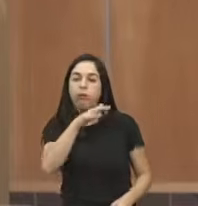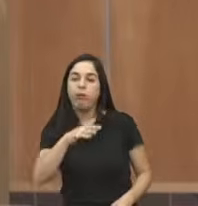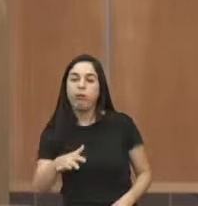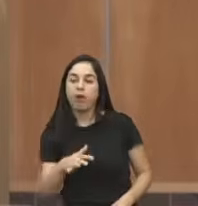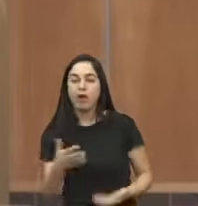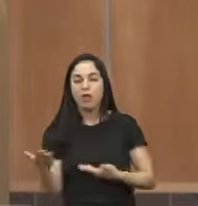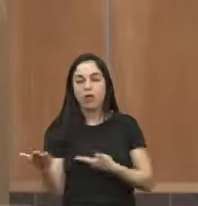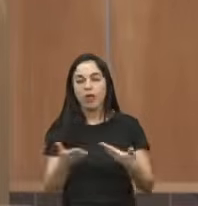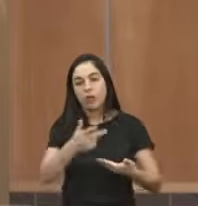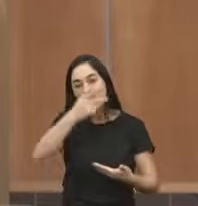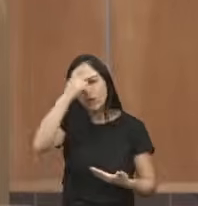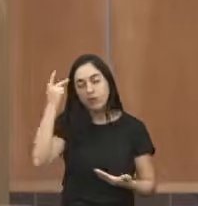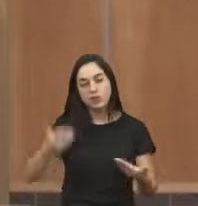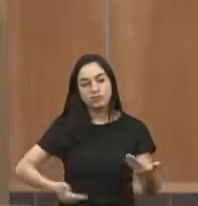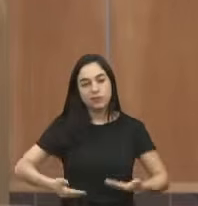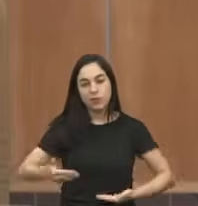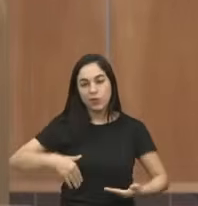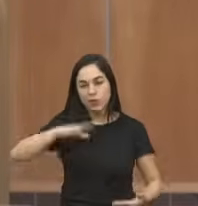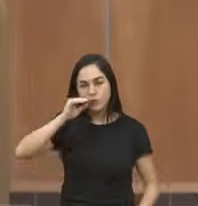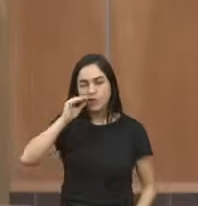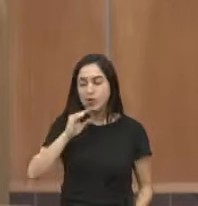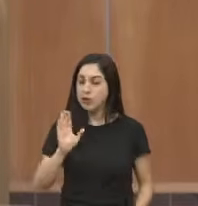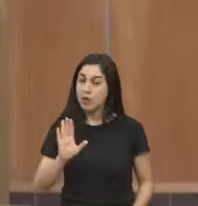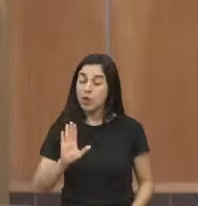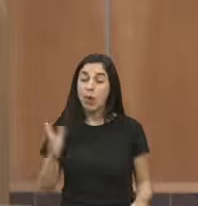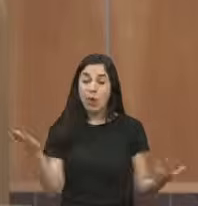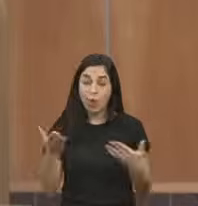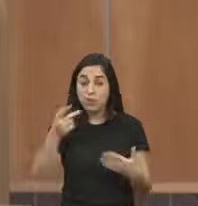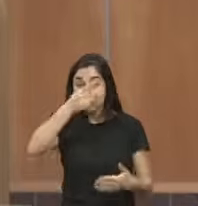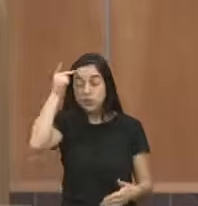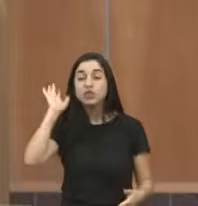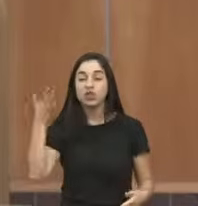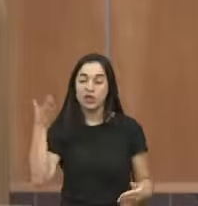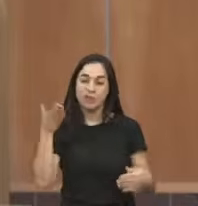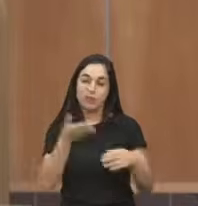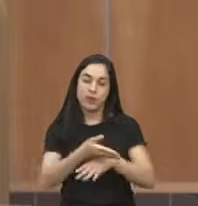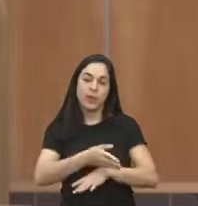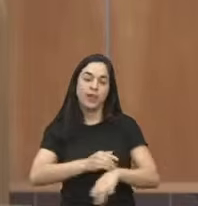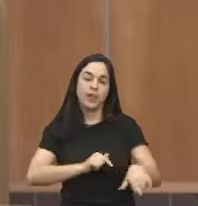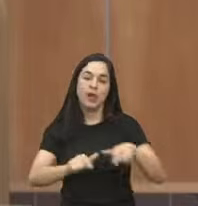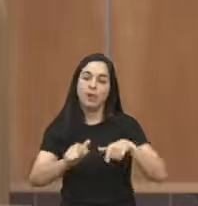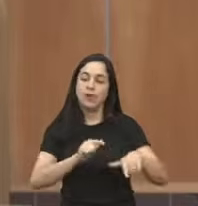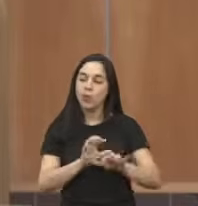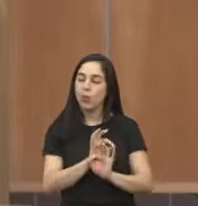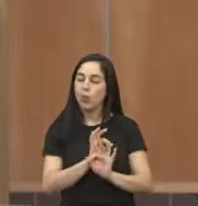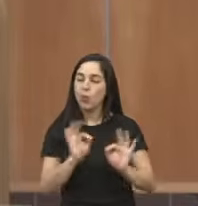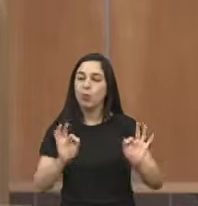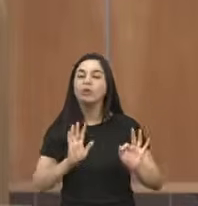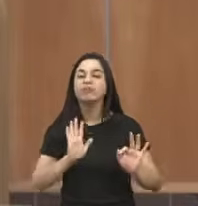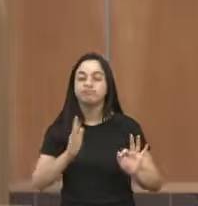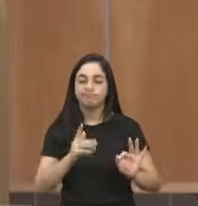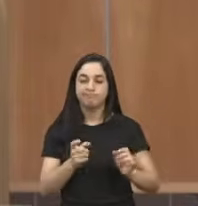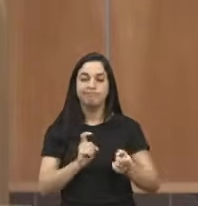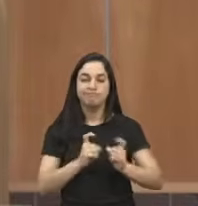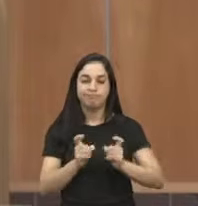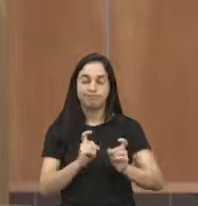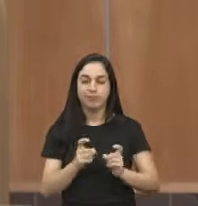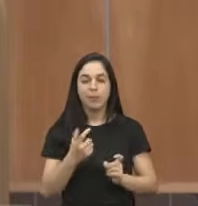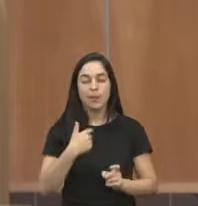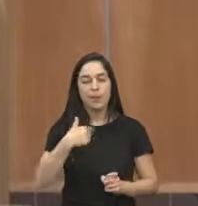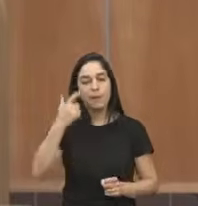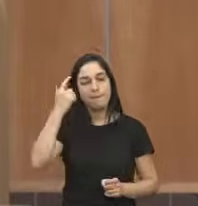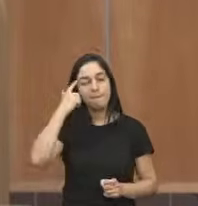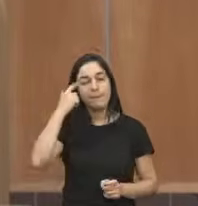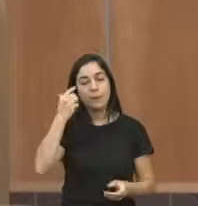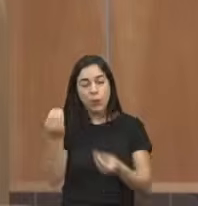cá. Hoje as pessoas já estão aqui para trabalharem aqui. Então a sessão já é para isso também. Então eu penso que dessa forma